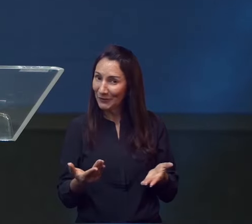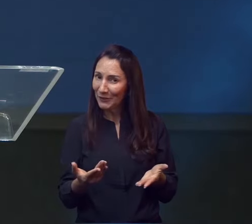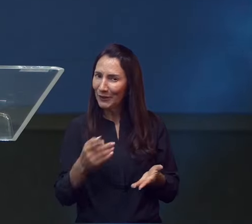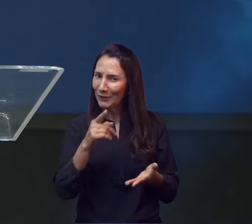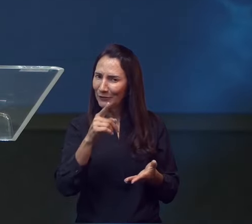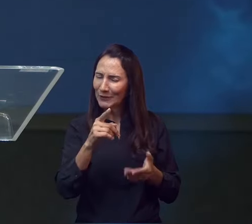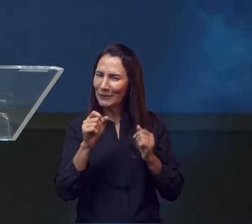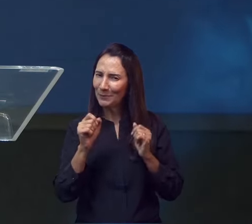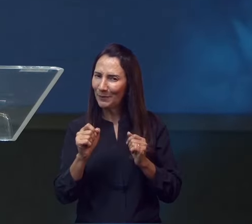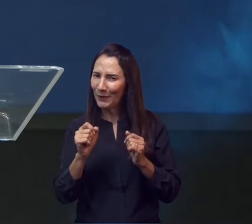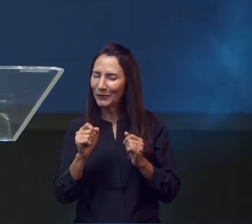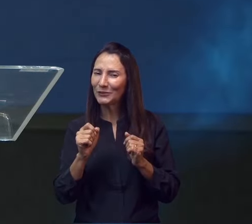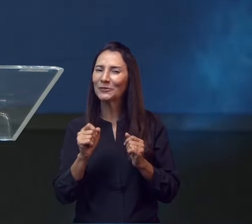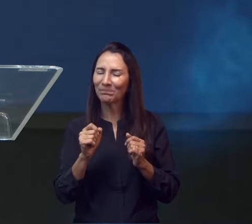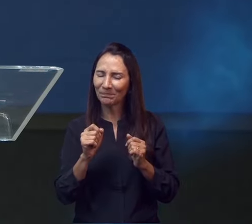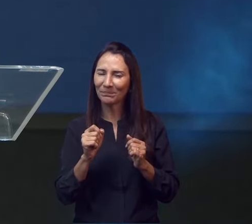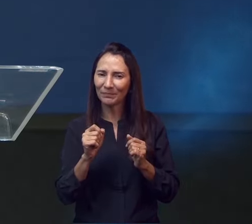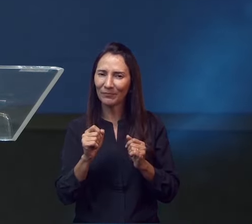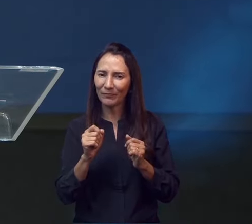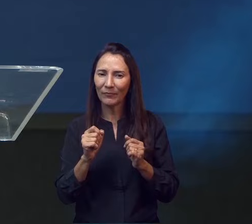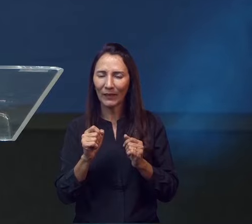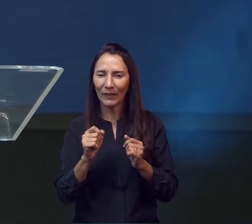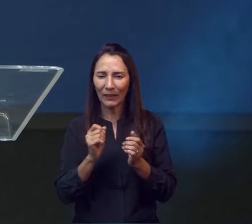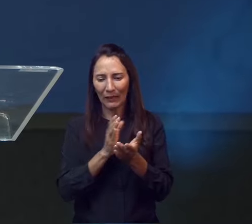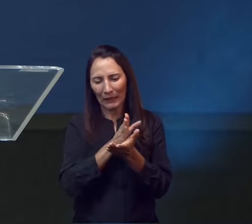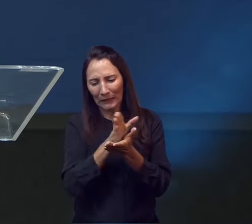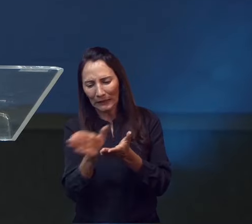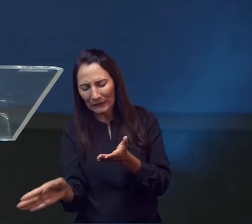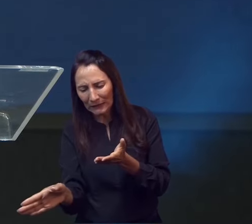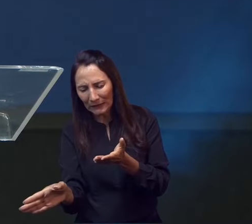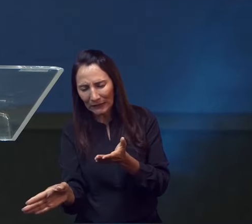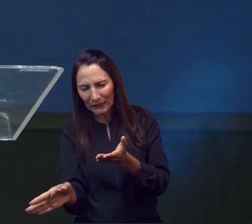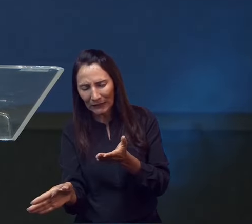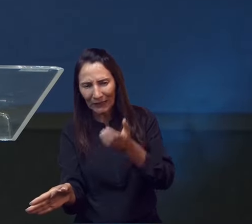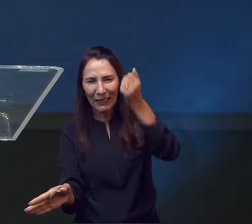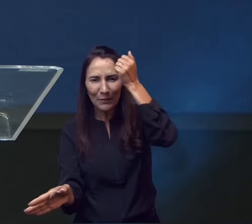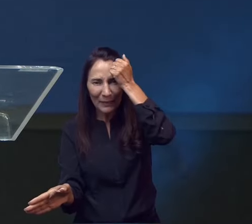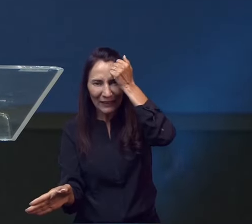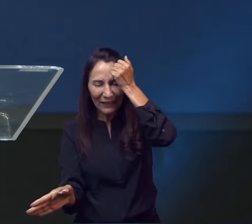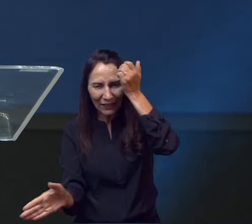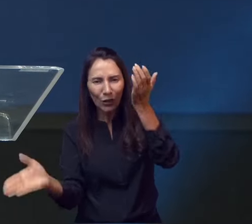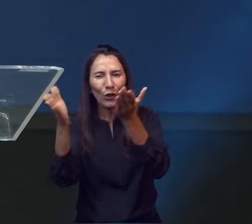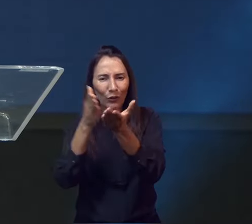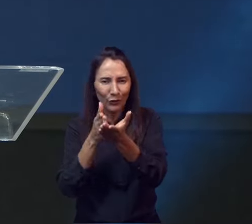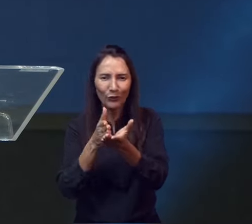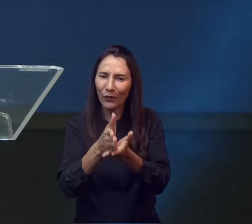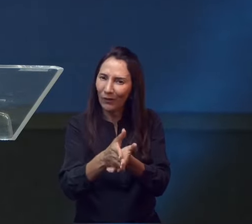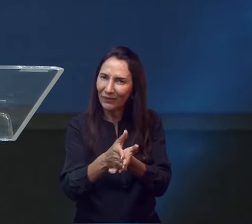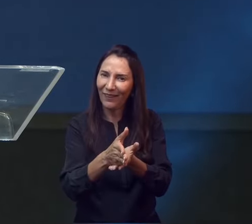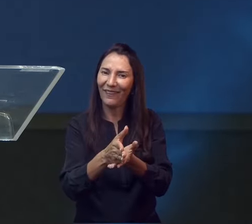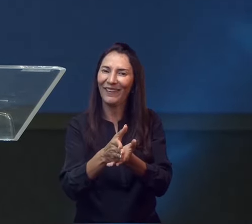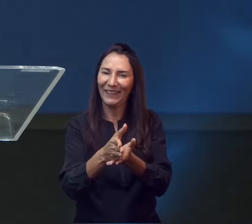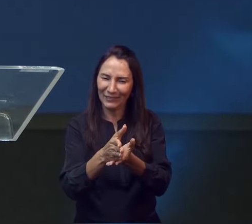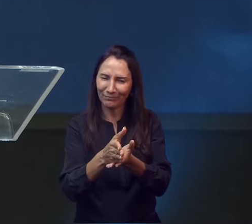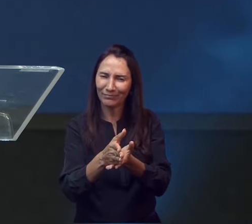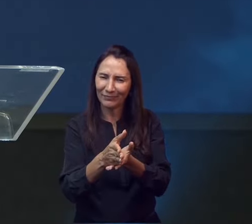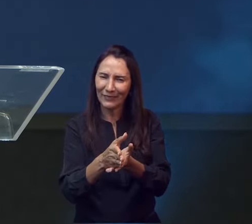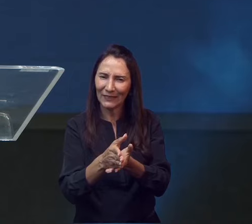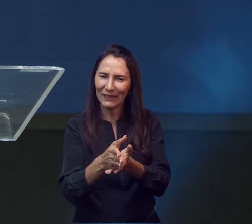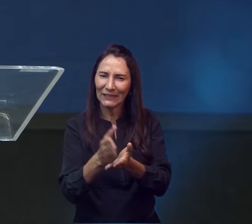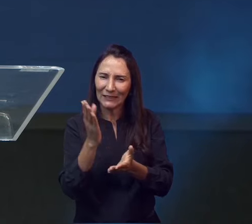pode voltar para Cristo você que está afastado do Evangelho porque tem respostas que Deus quer dar para você se você consertar